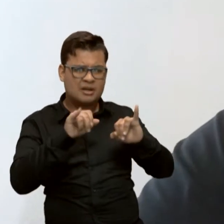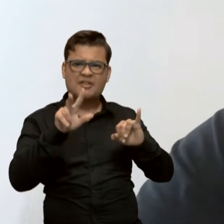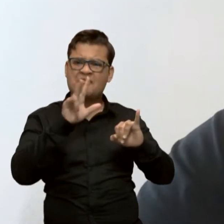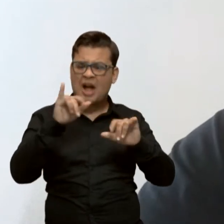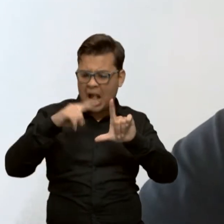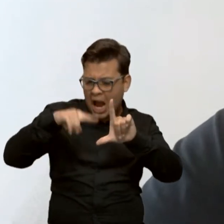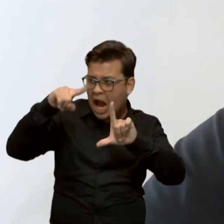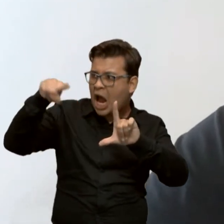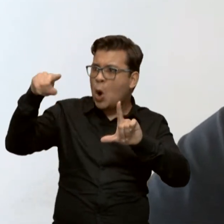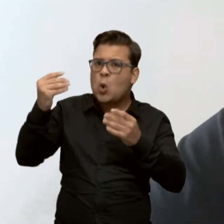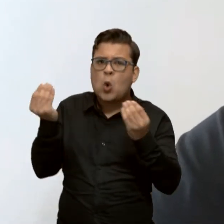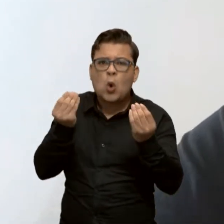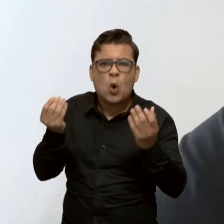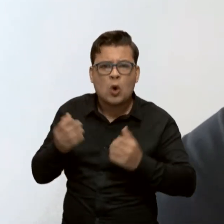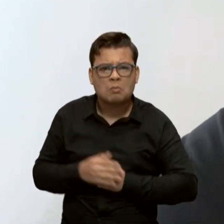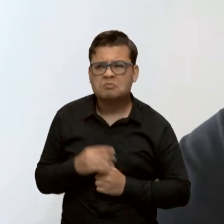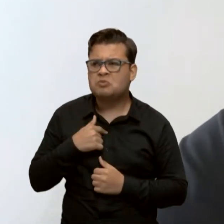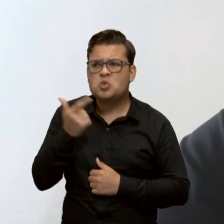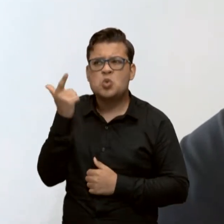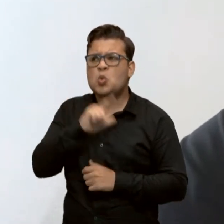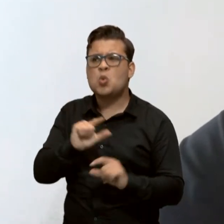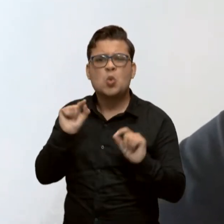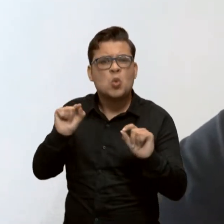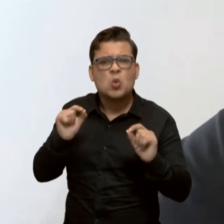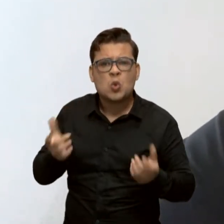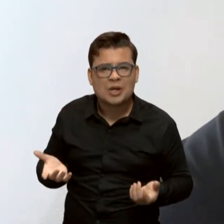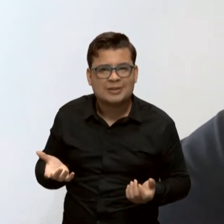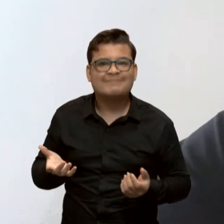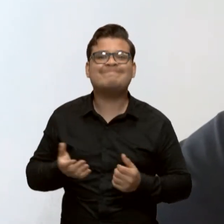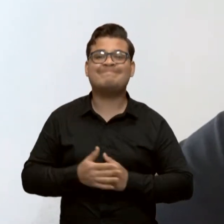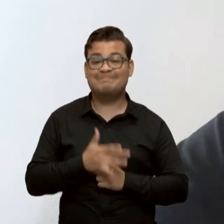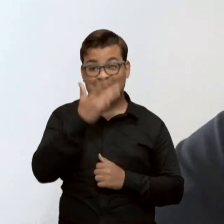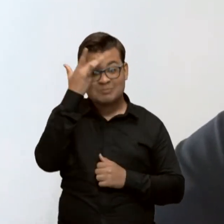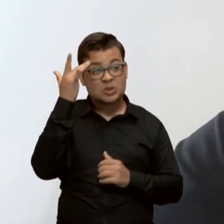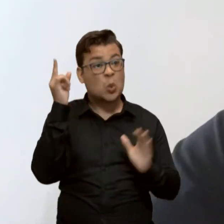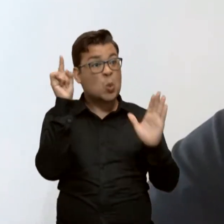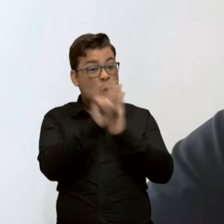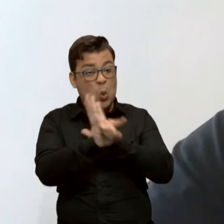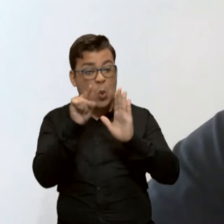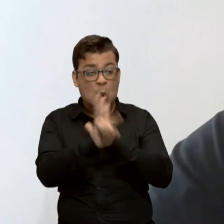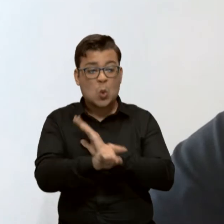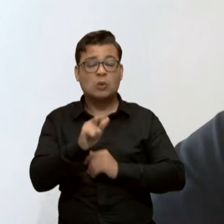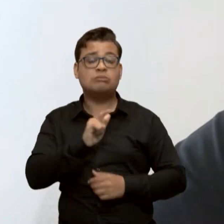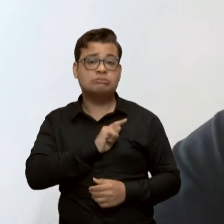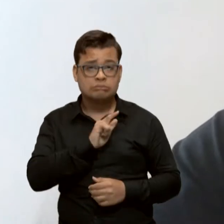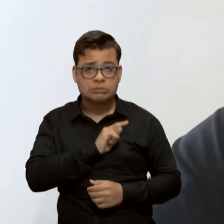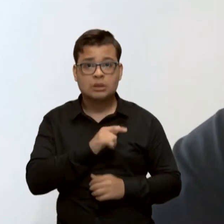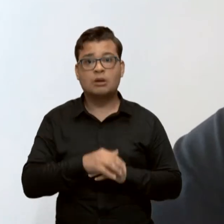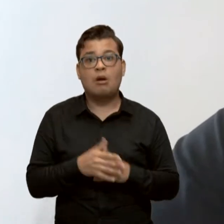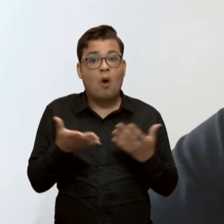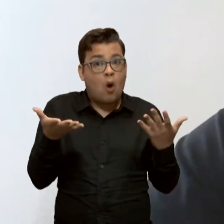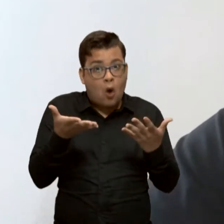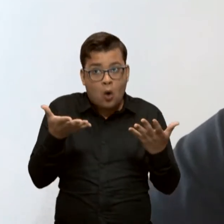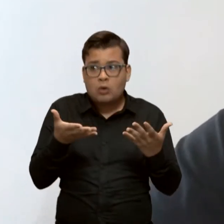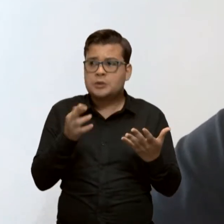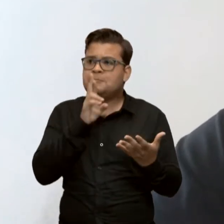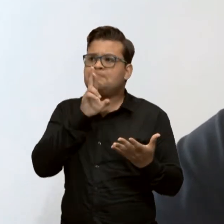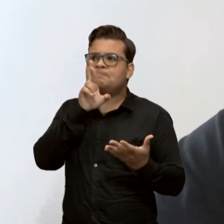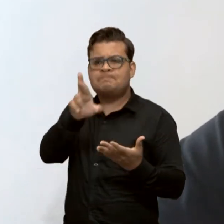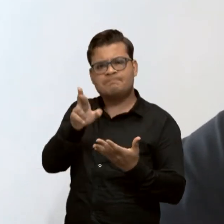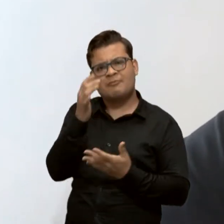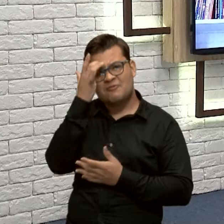você espera com essa atividade mercadológica que você vai fazer? Hoje é mais possível, mais fácil dar esse tipo de